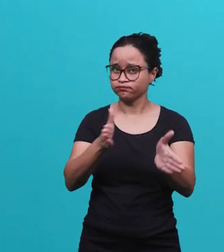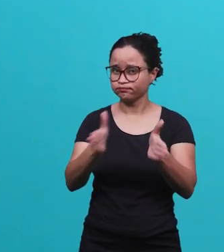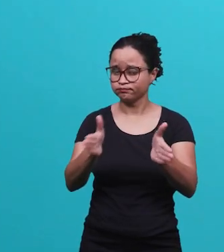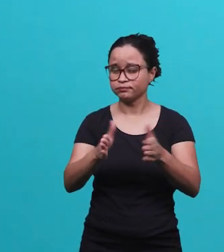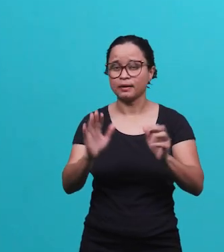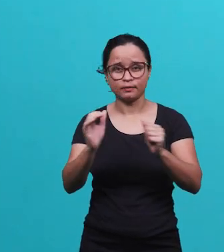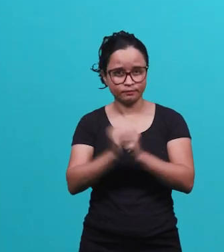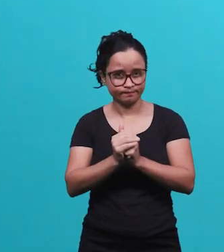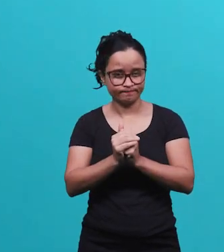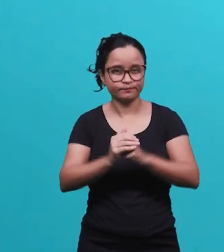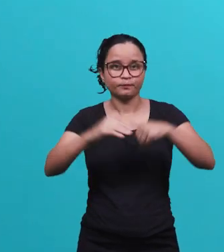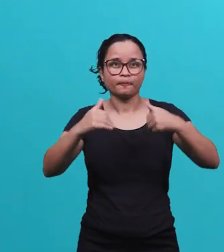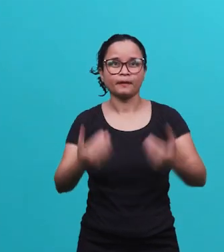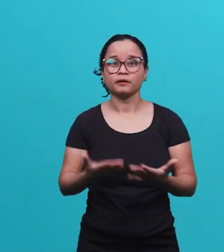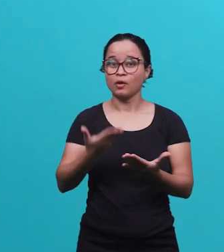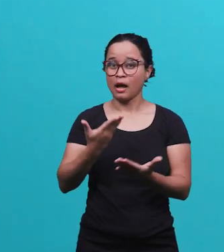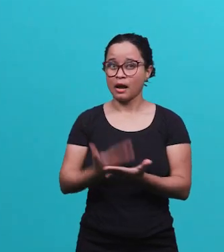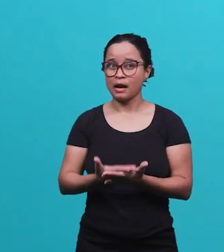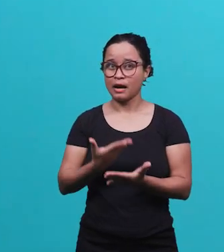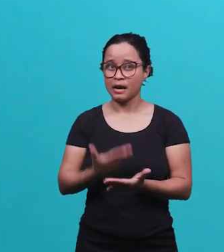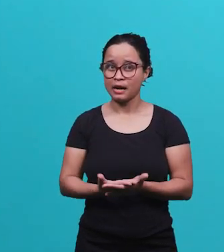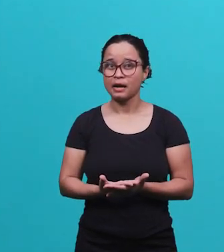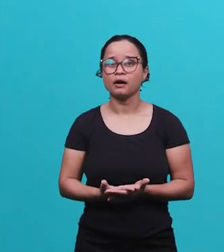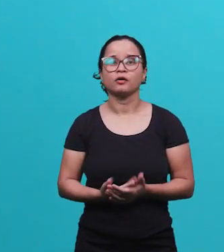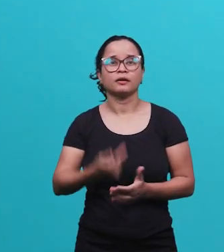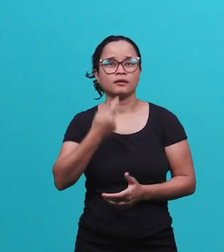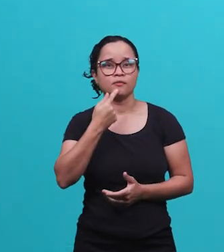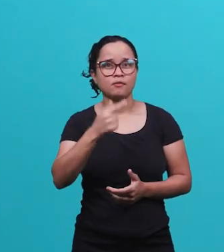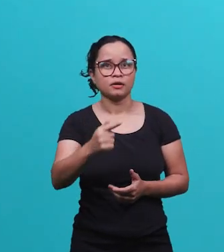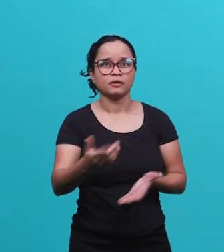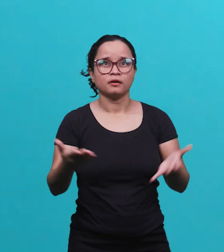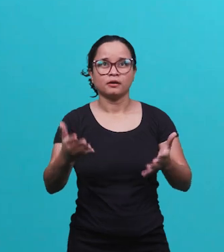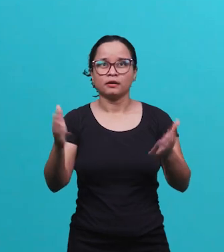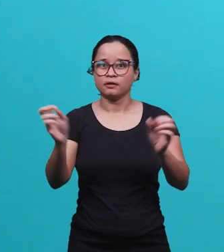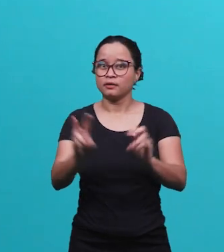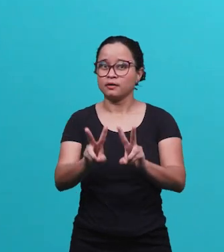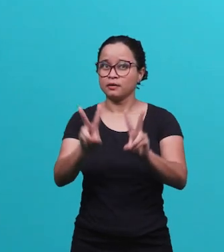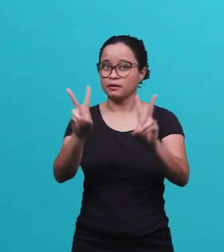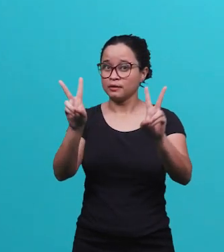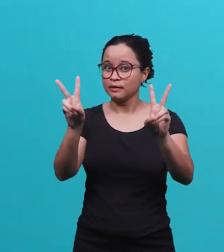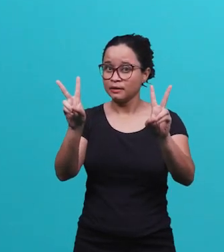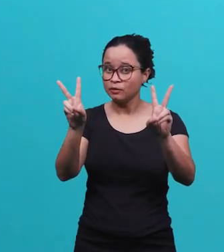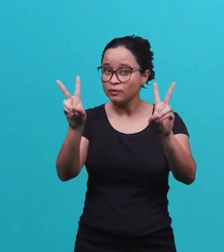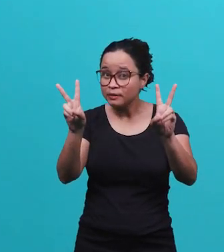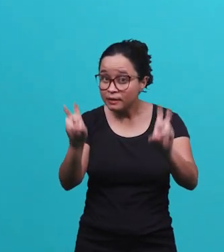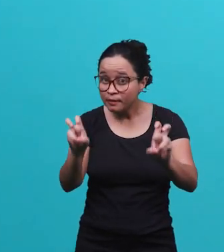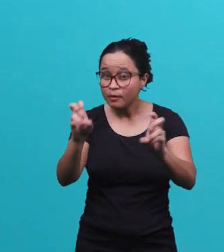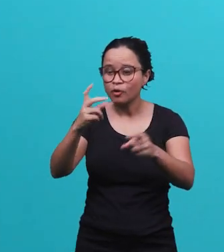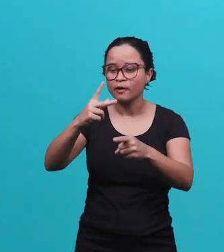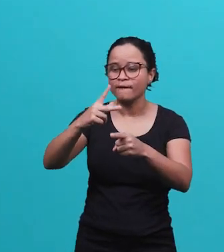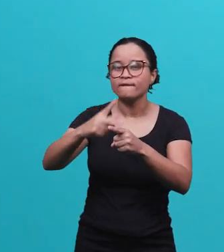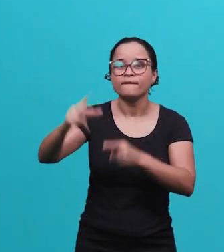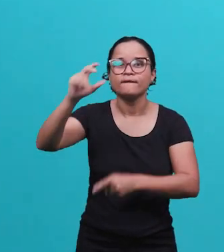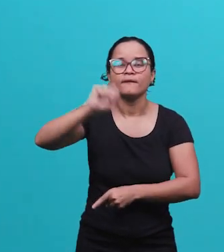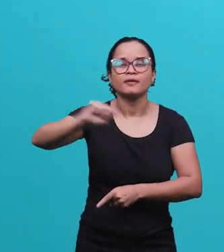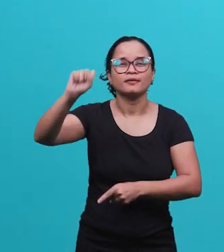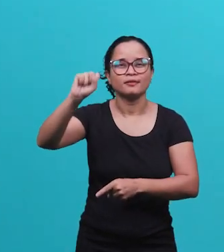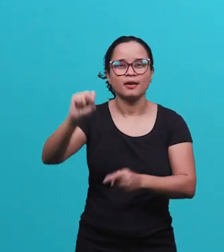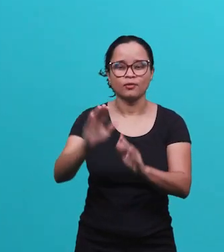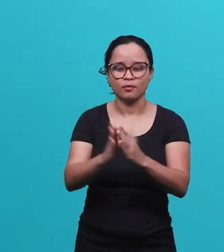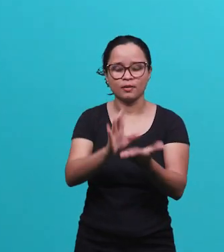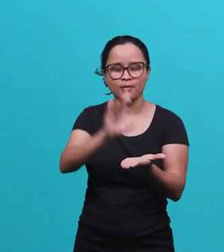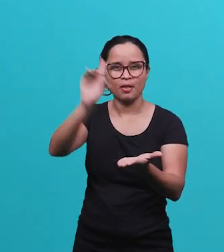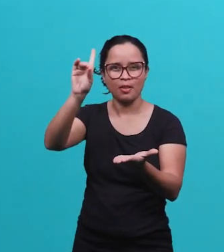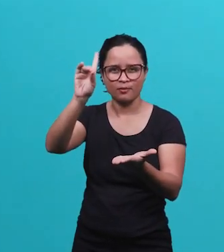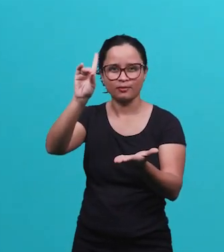Amém? A aula nesta semana tem o tema de vencendo pela palavra de Deus. Glória a